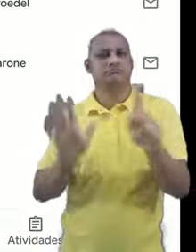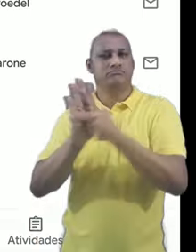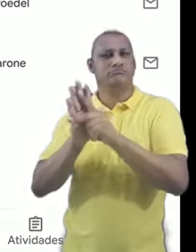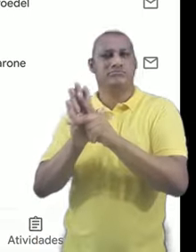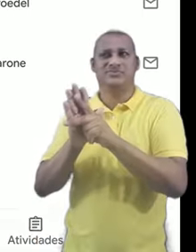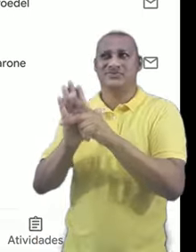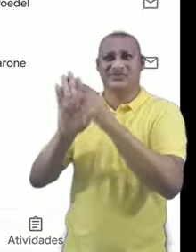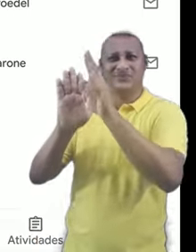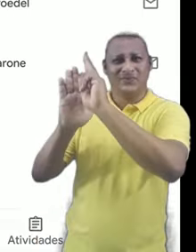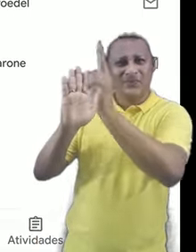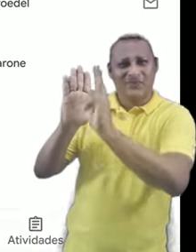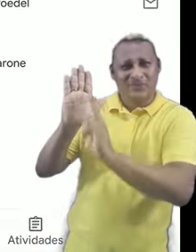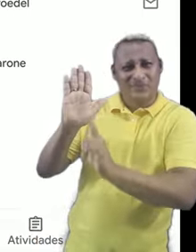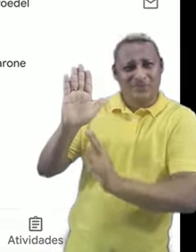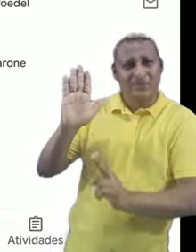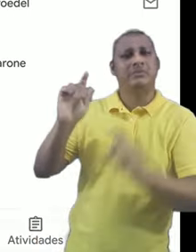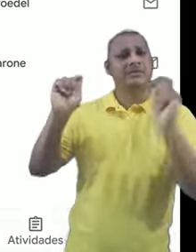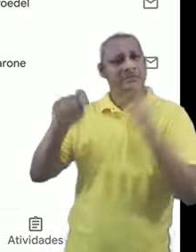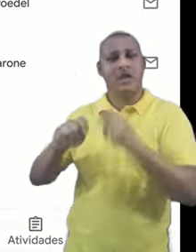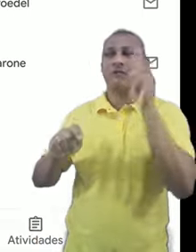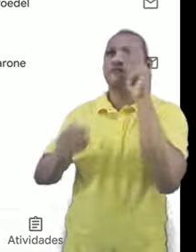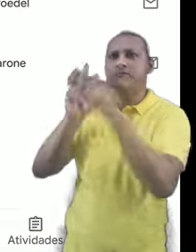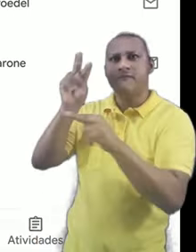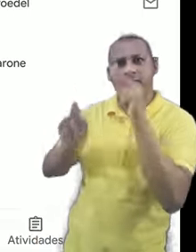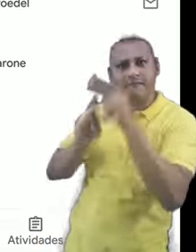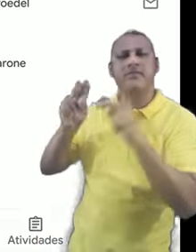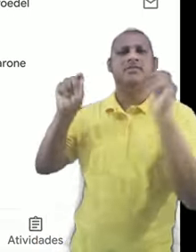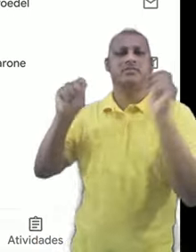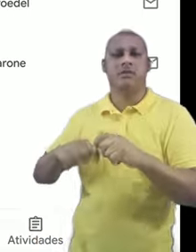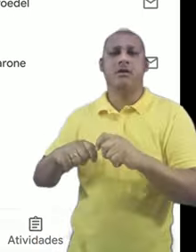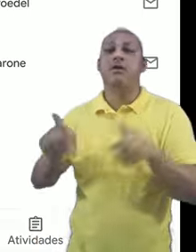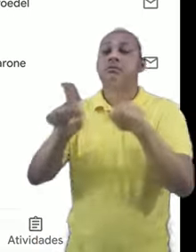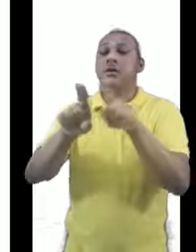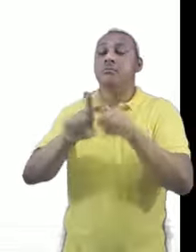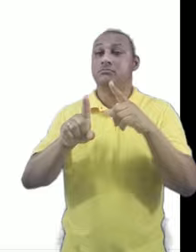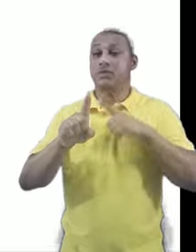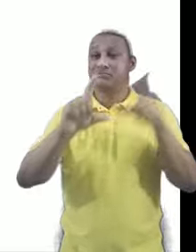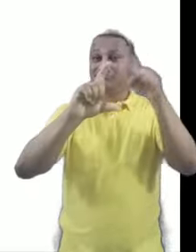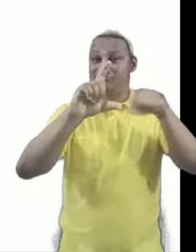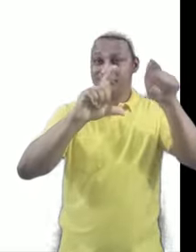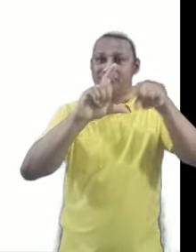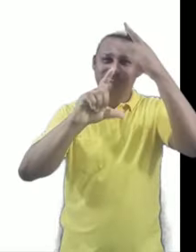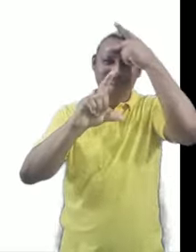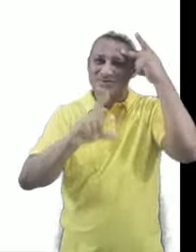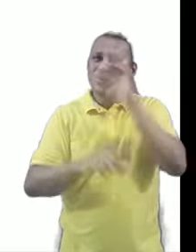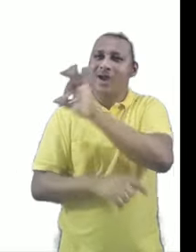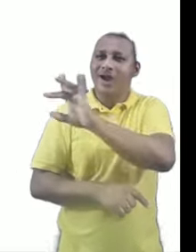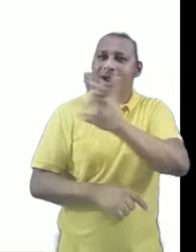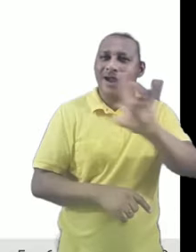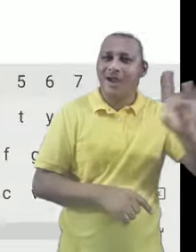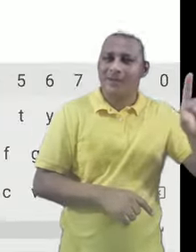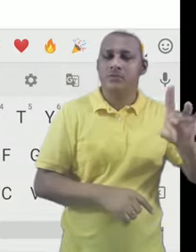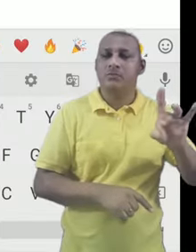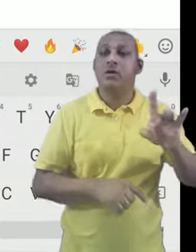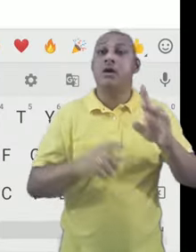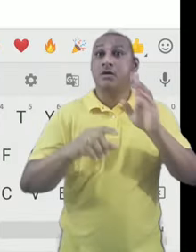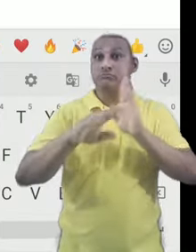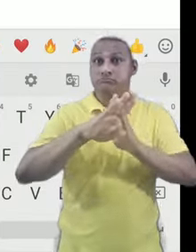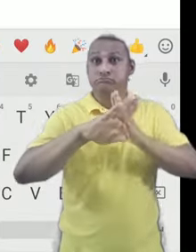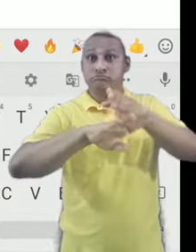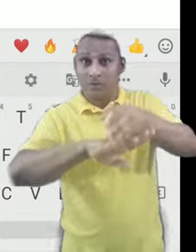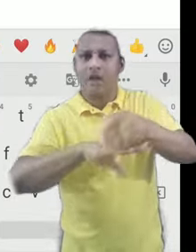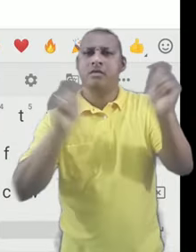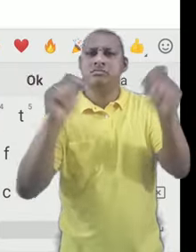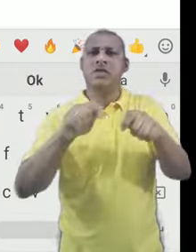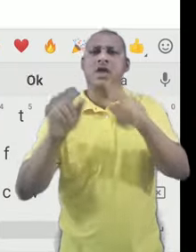administrador no sistema é possível visualizar o ícone de envelope lado direito do nome de cada pessoa ao pressioná-lo você será